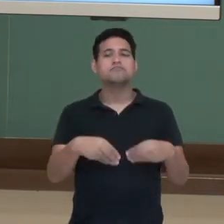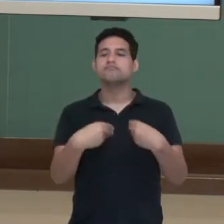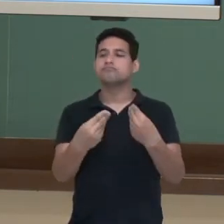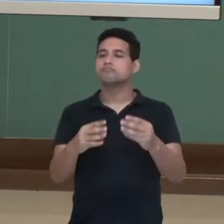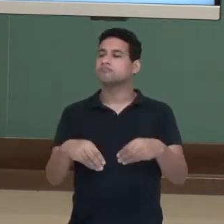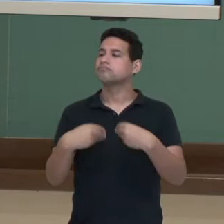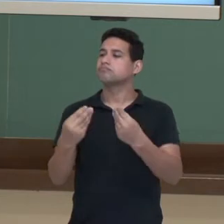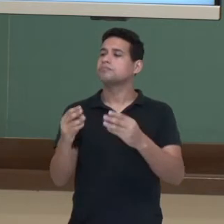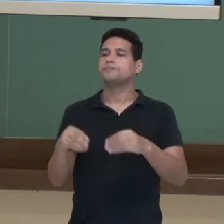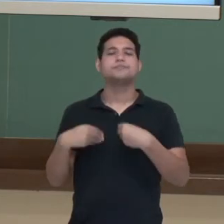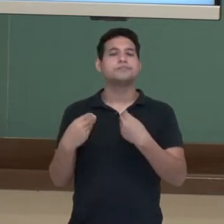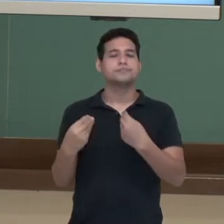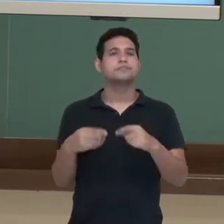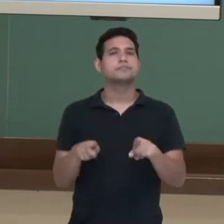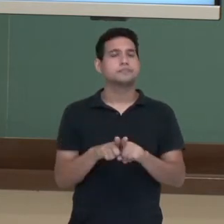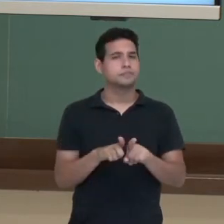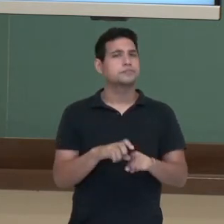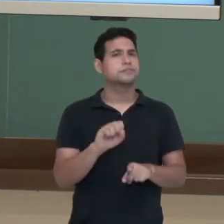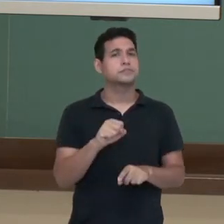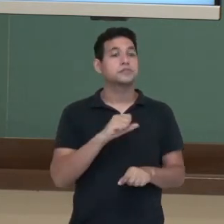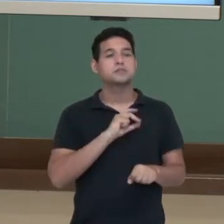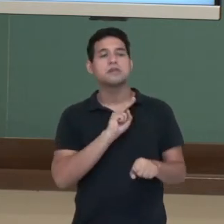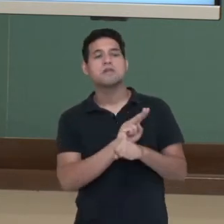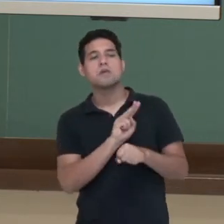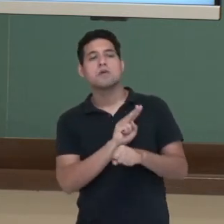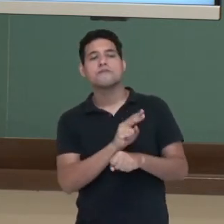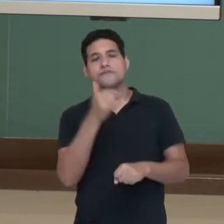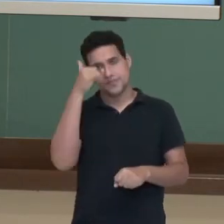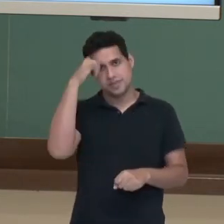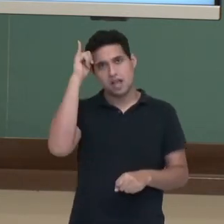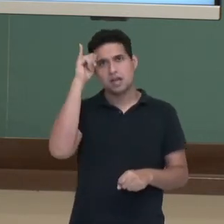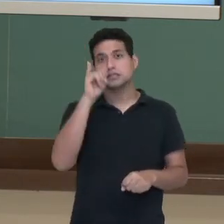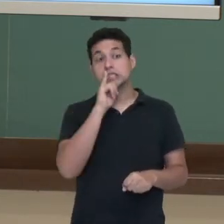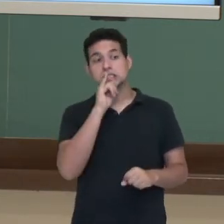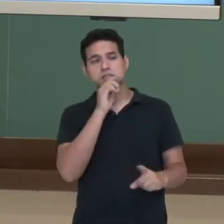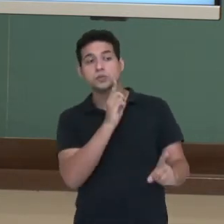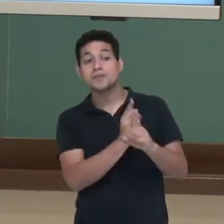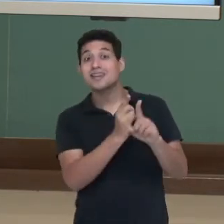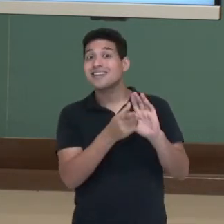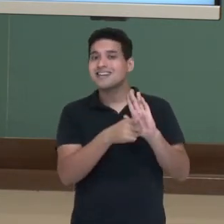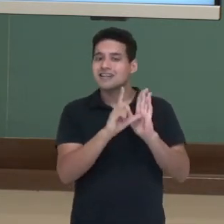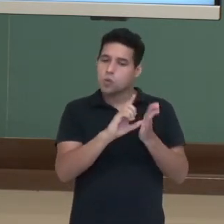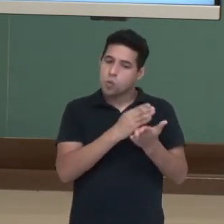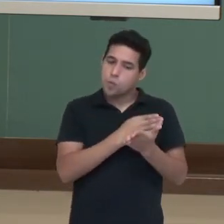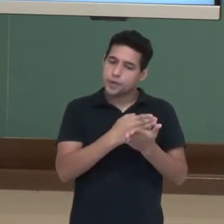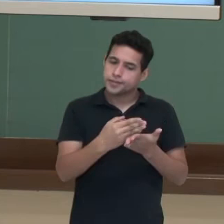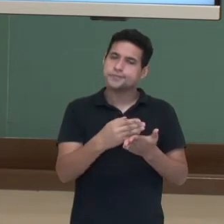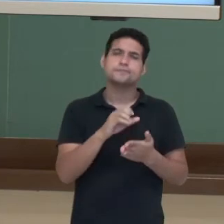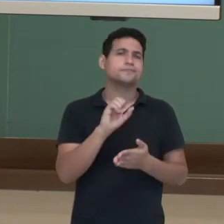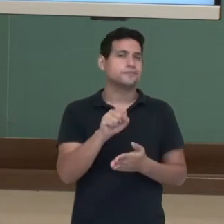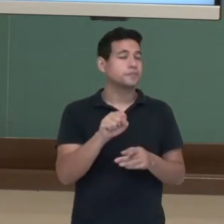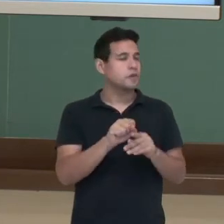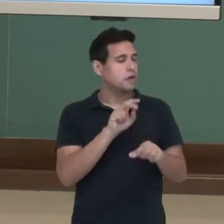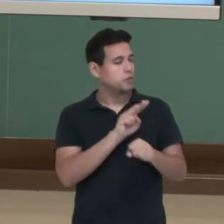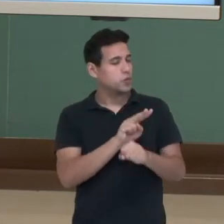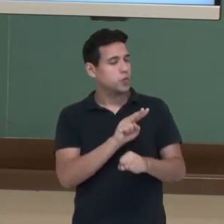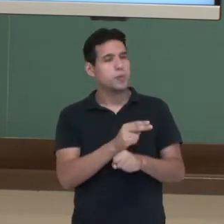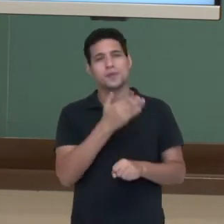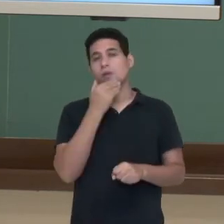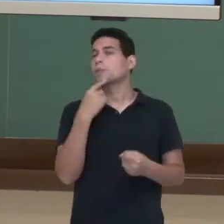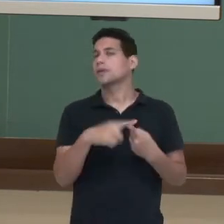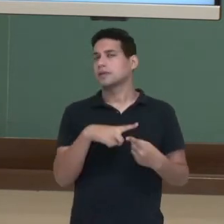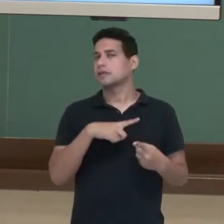a questão de prevenir, né? Você descobrir já no começo para o tratamento, porque